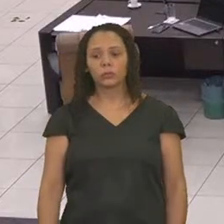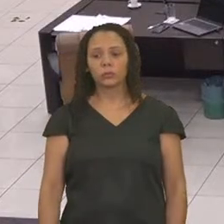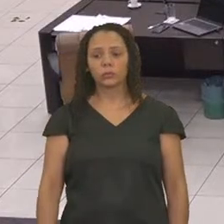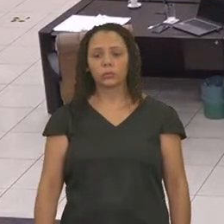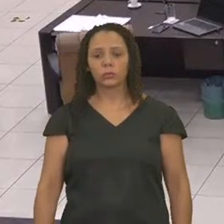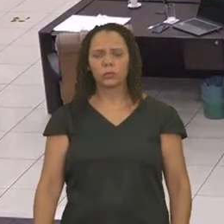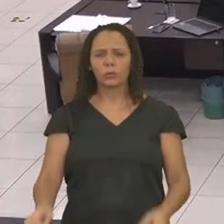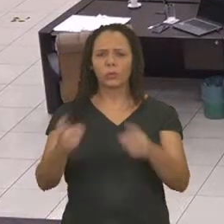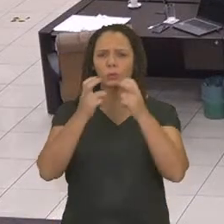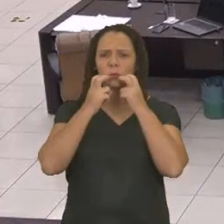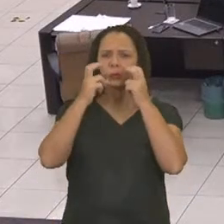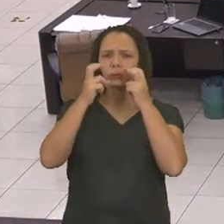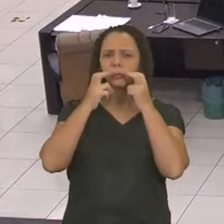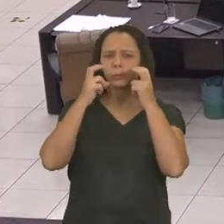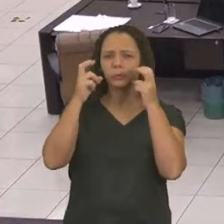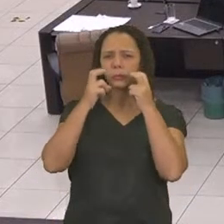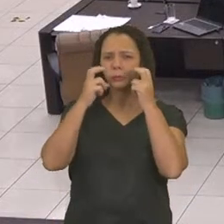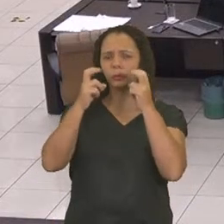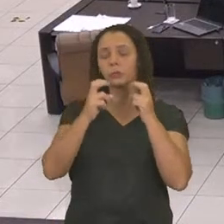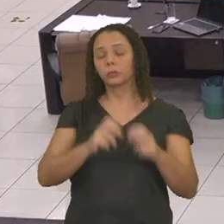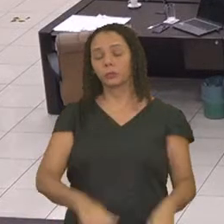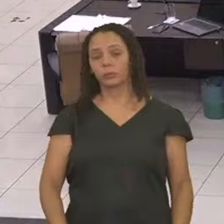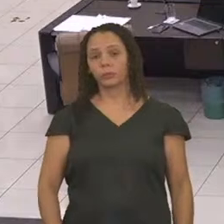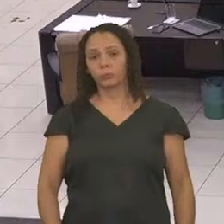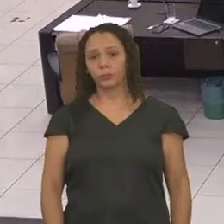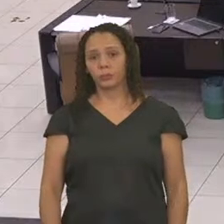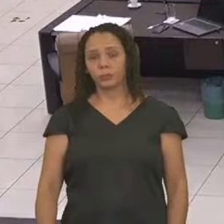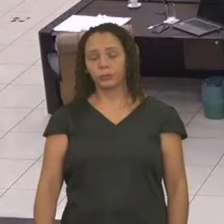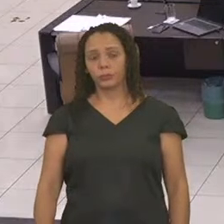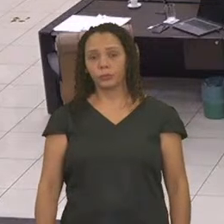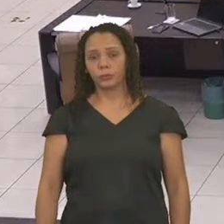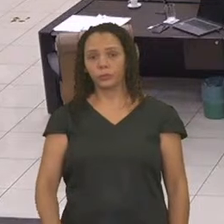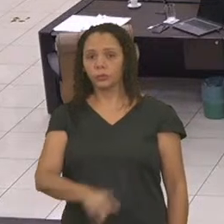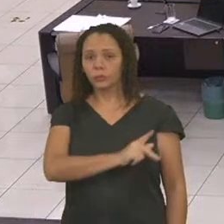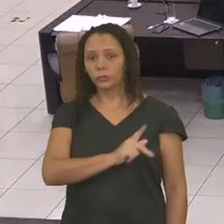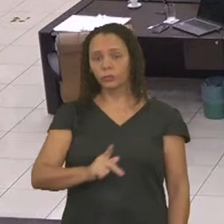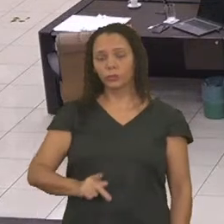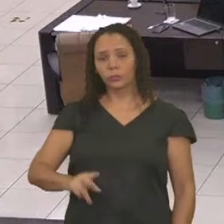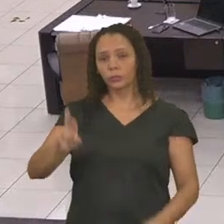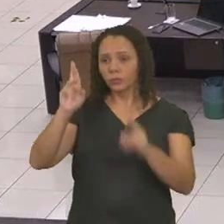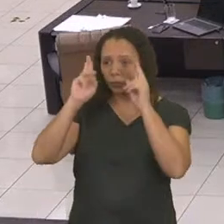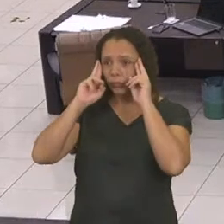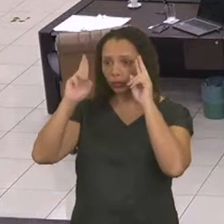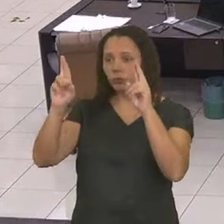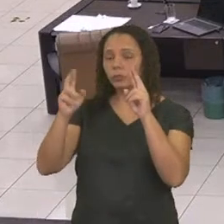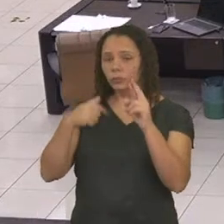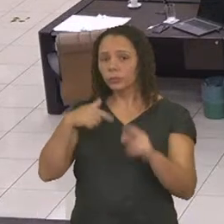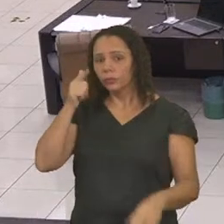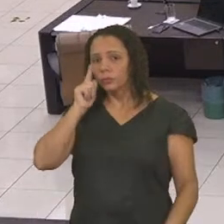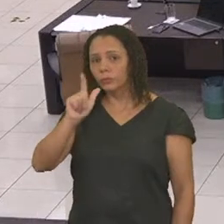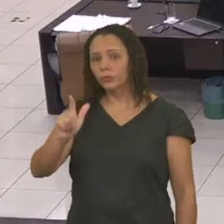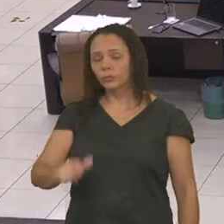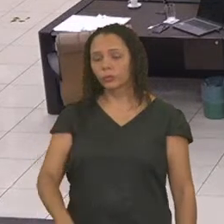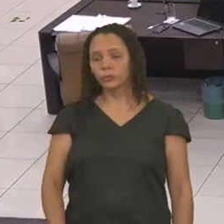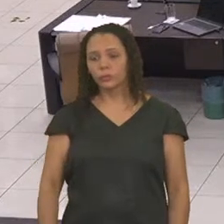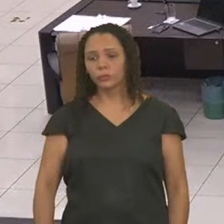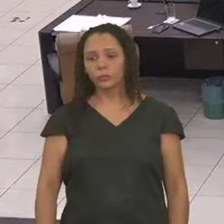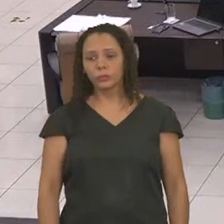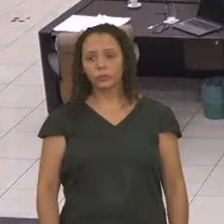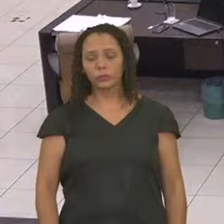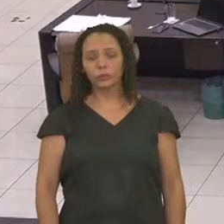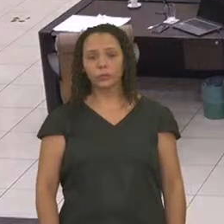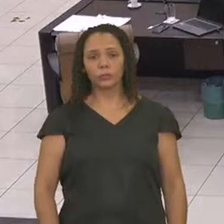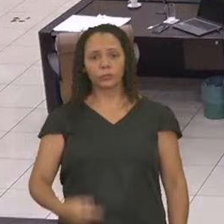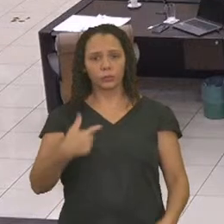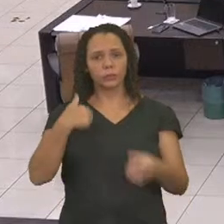Presidente. Aí fica difícil. Não sabe, Gabriel? Presidente, Gabriel, com todo respeito, eu vou chegar pessoal, só para vocês entenderem,